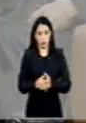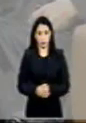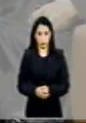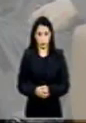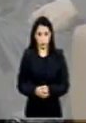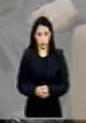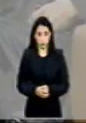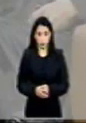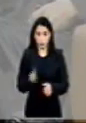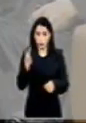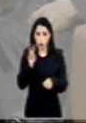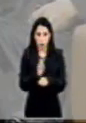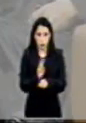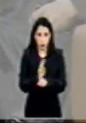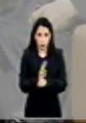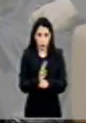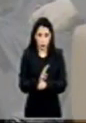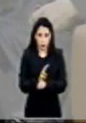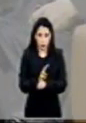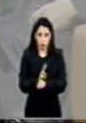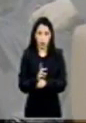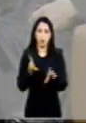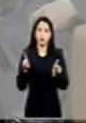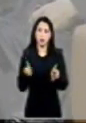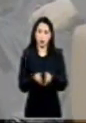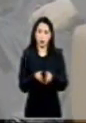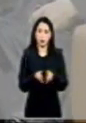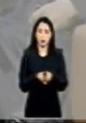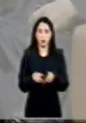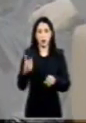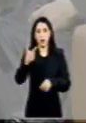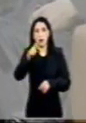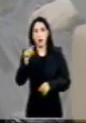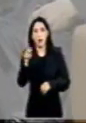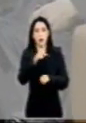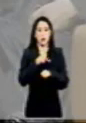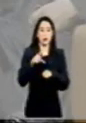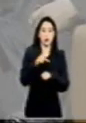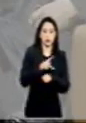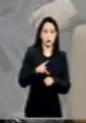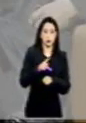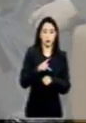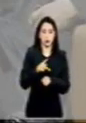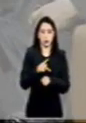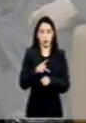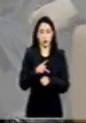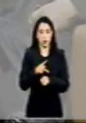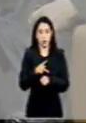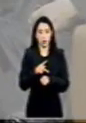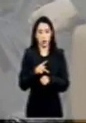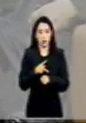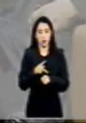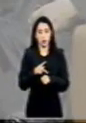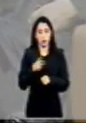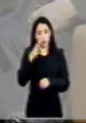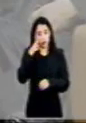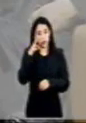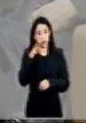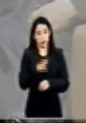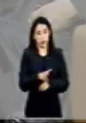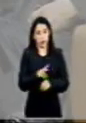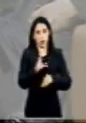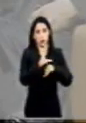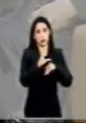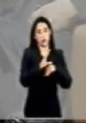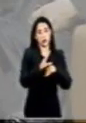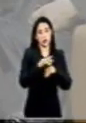Tal proteção, ela também é conferida por outros países aos seus parlamentos, como se pode verificar da Constituição Espanhola, em